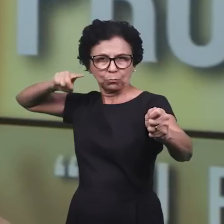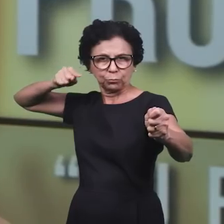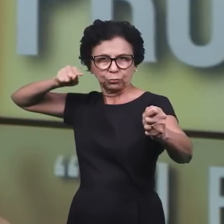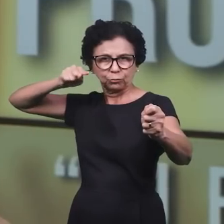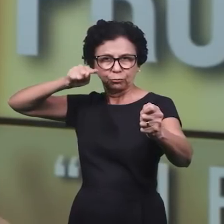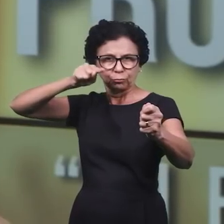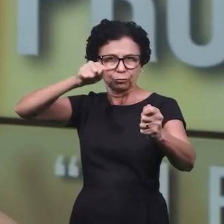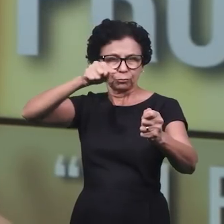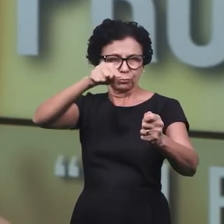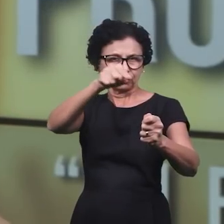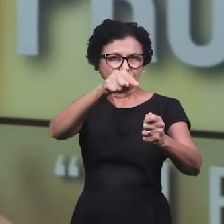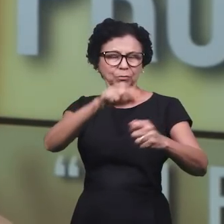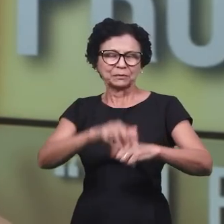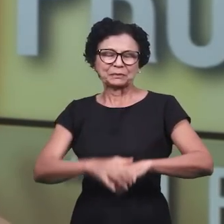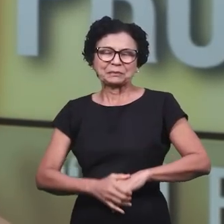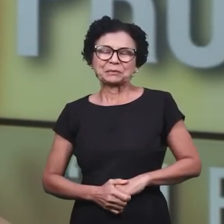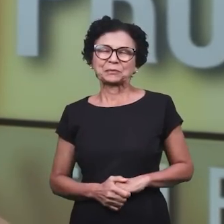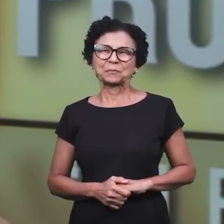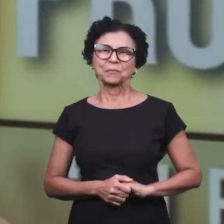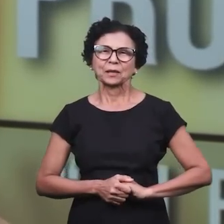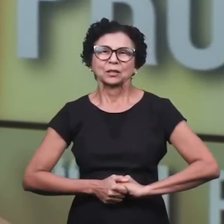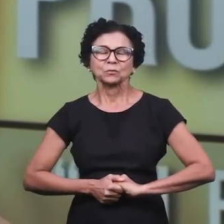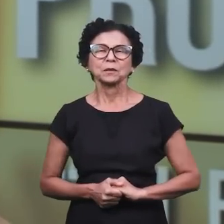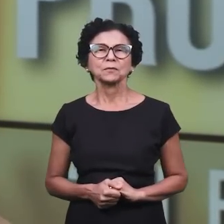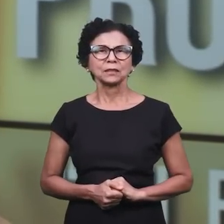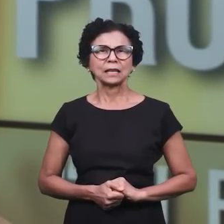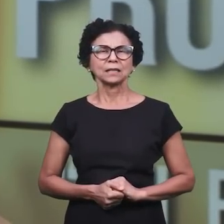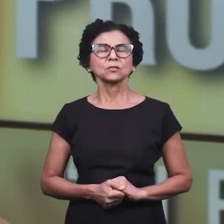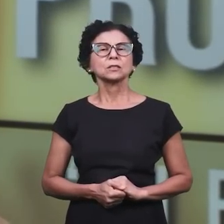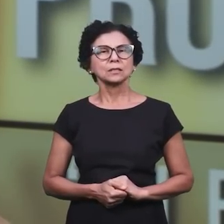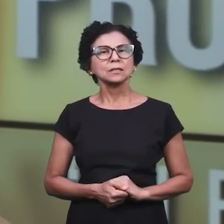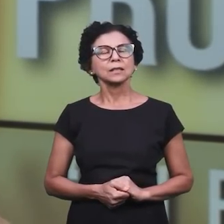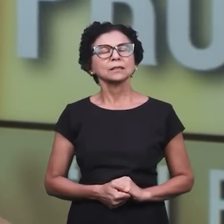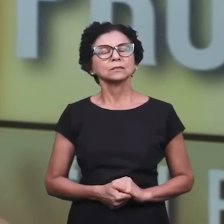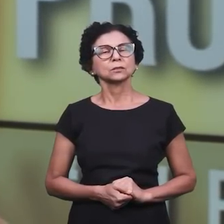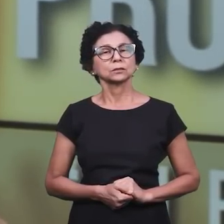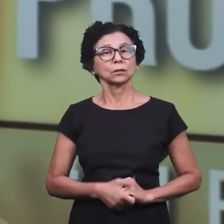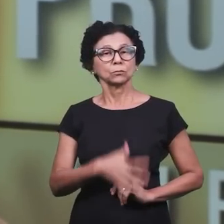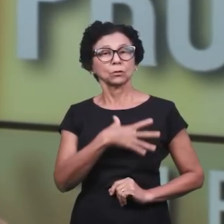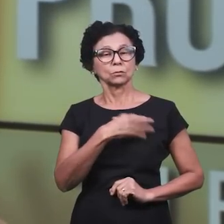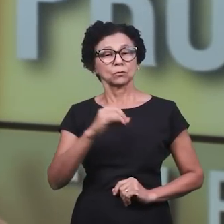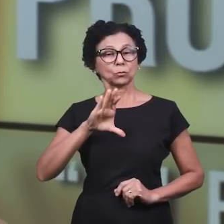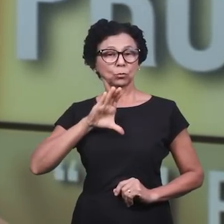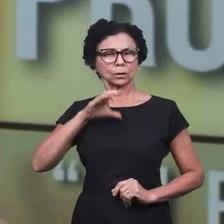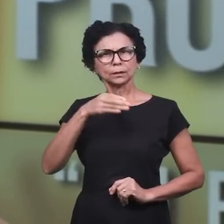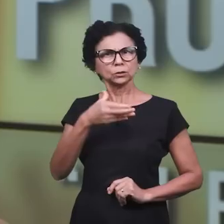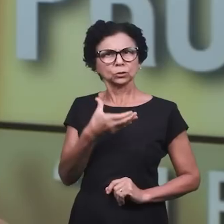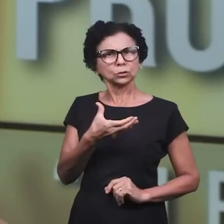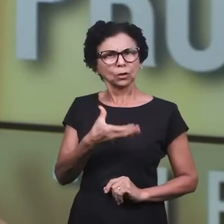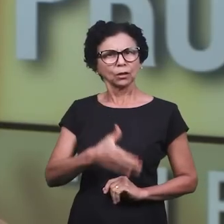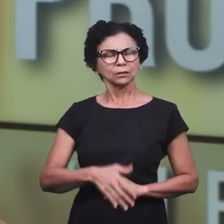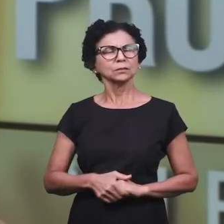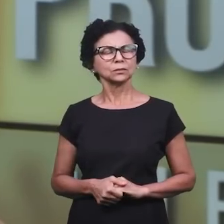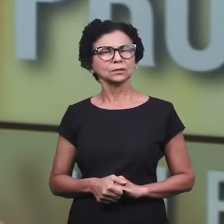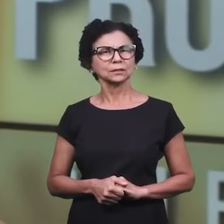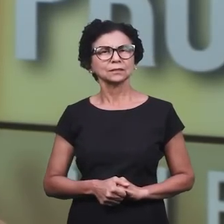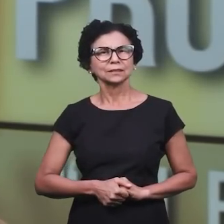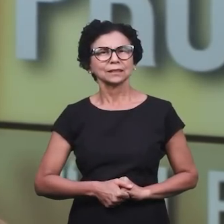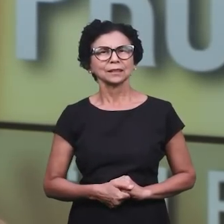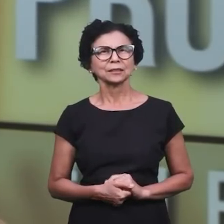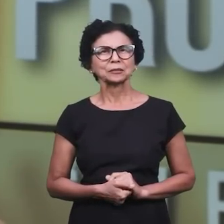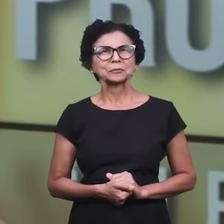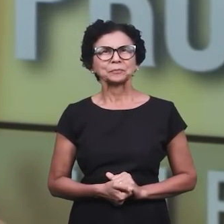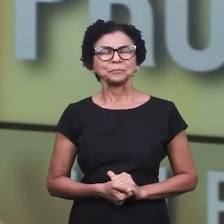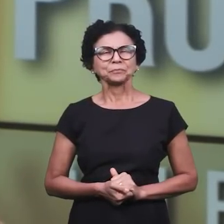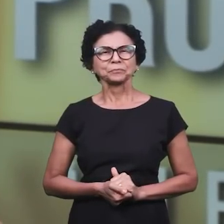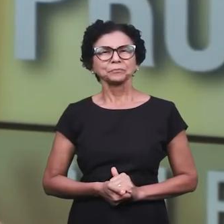vamos abordar aqui, né, o nosso Senhor, o Salvador, e também como os pais, para o preparo